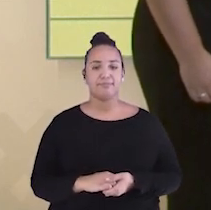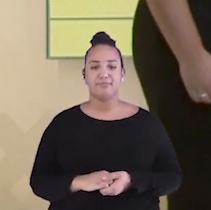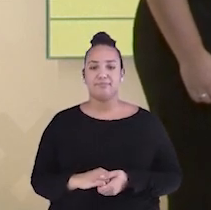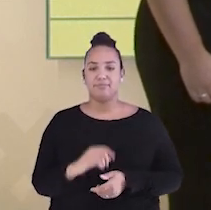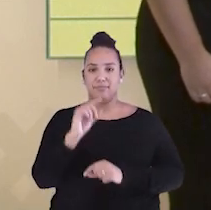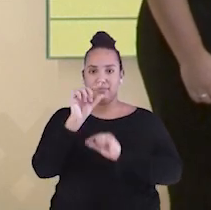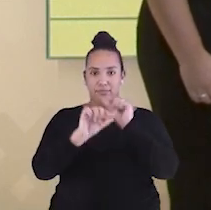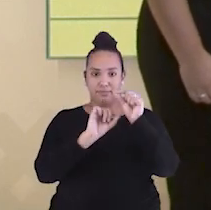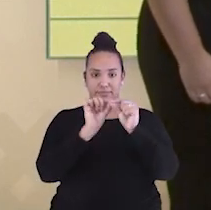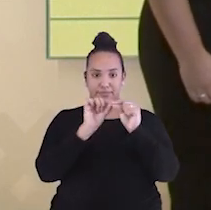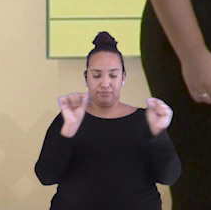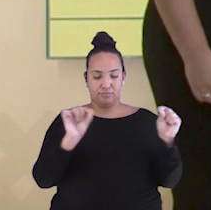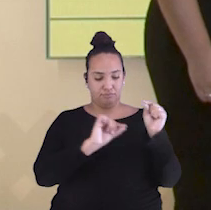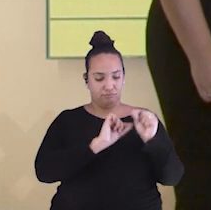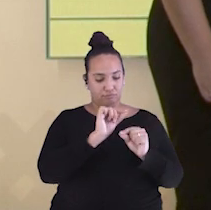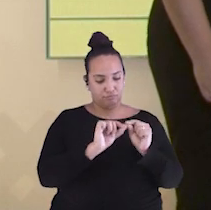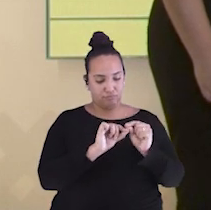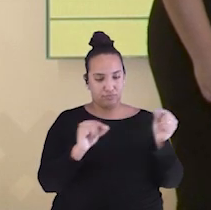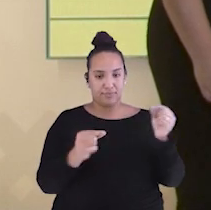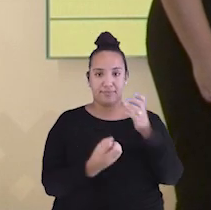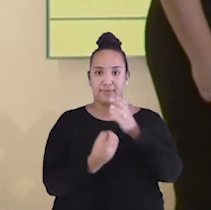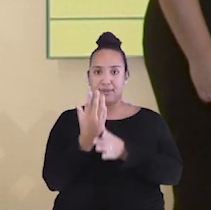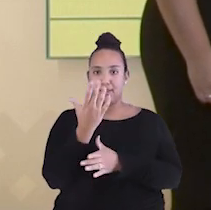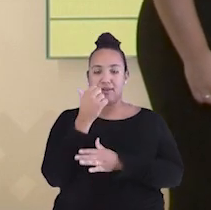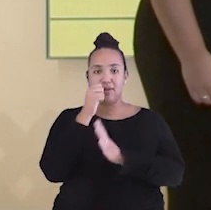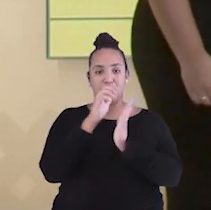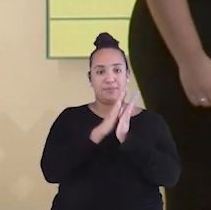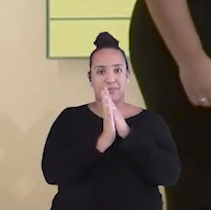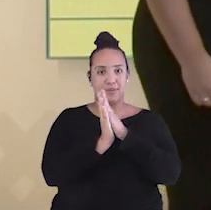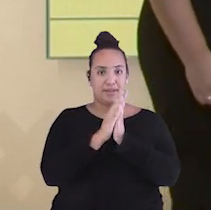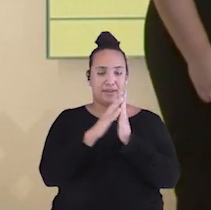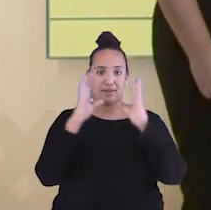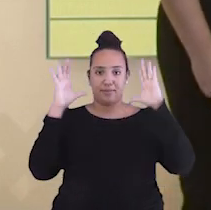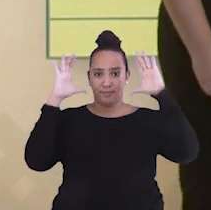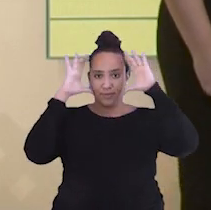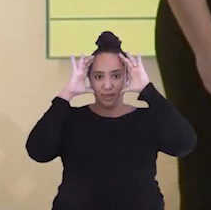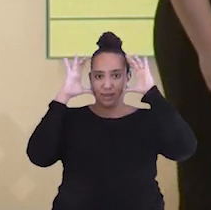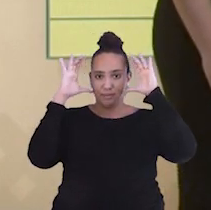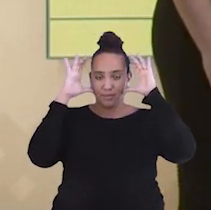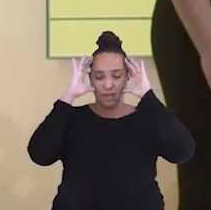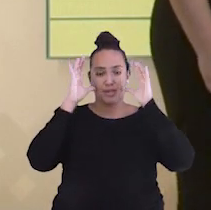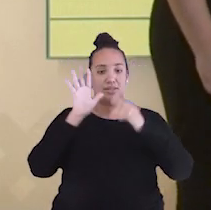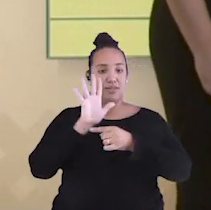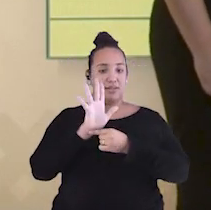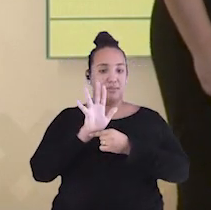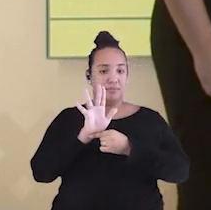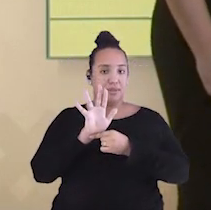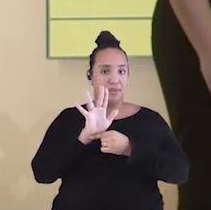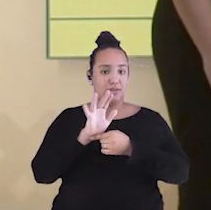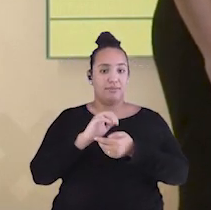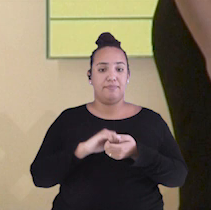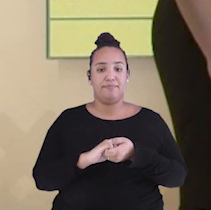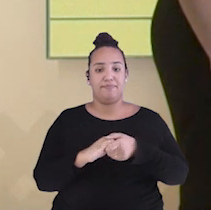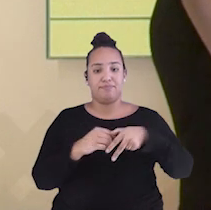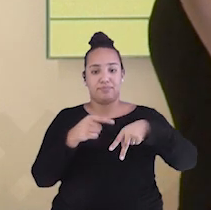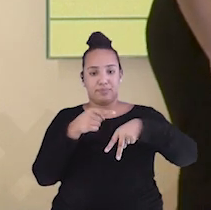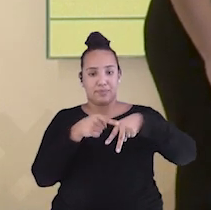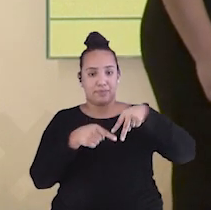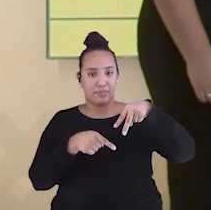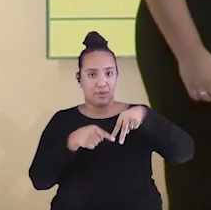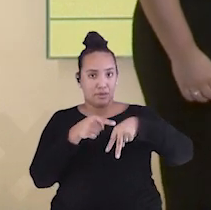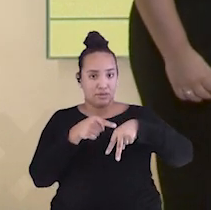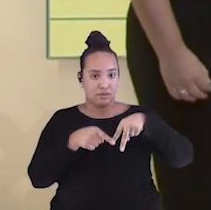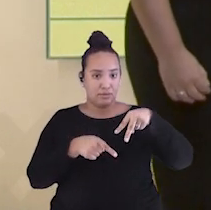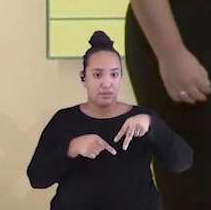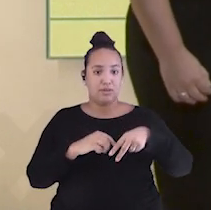Cada nó formava uma parte da boneca. A cabeça, as mãos, os